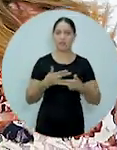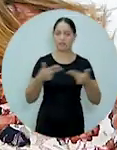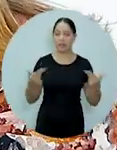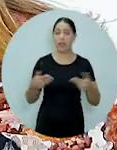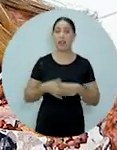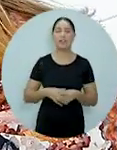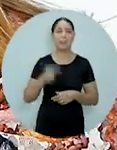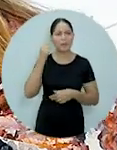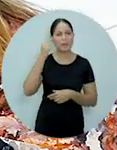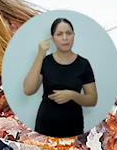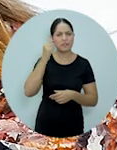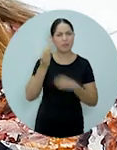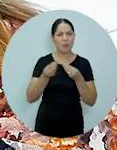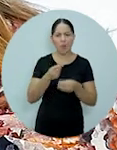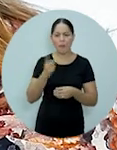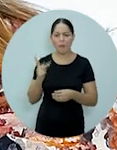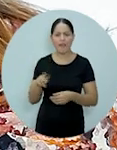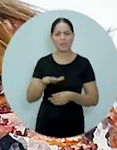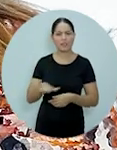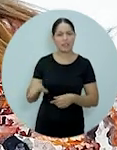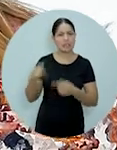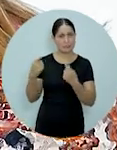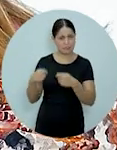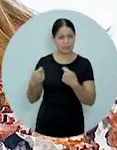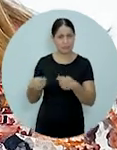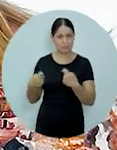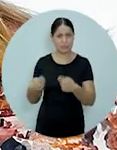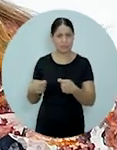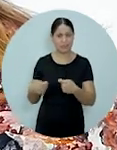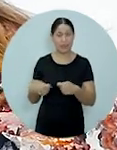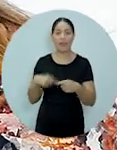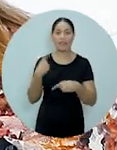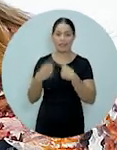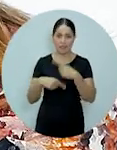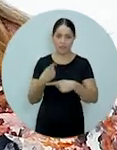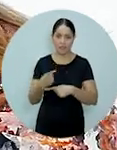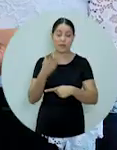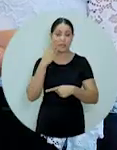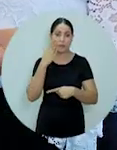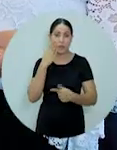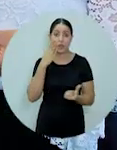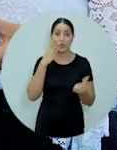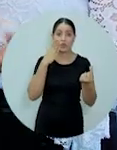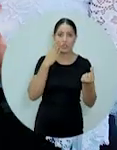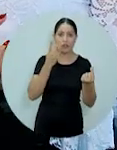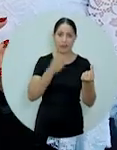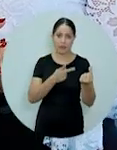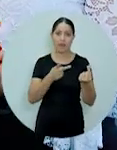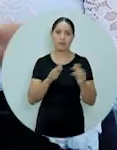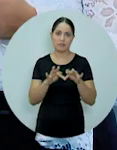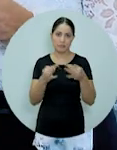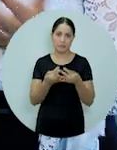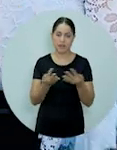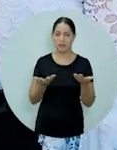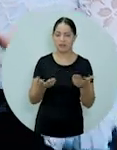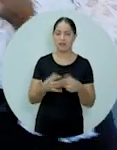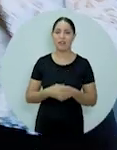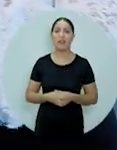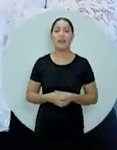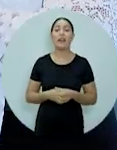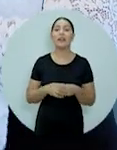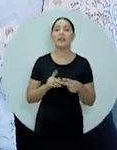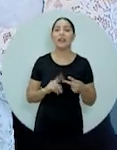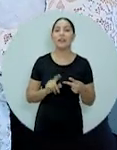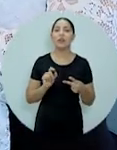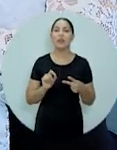são coisas que a gente vai estar pensando para poder ver a necessidade. Isso dentro do padrão daquela família. Do outro lado,